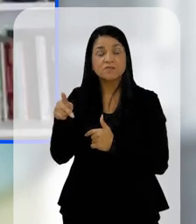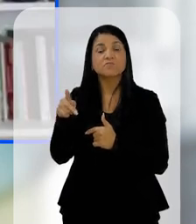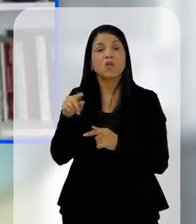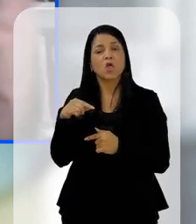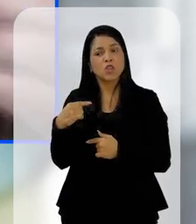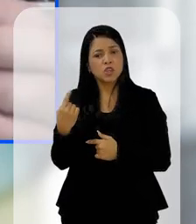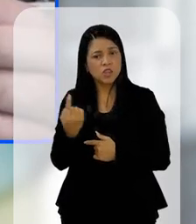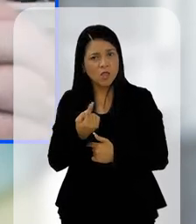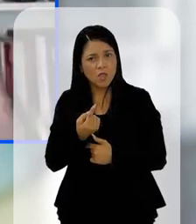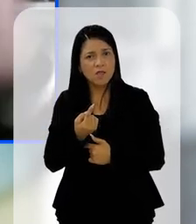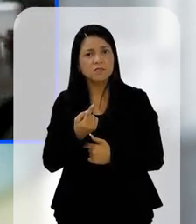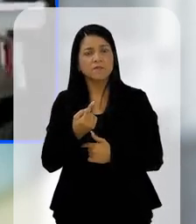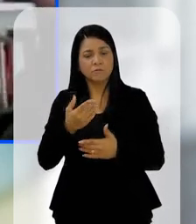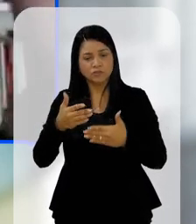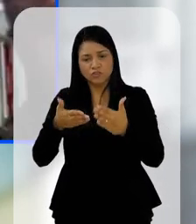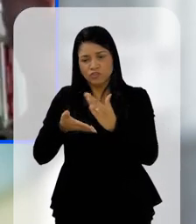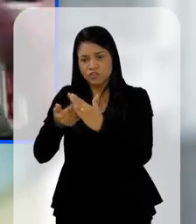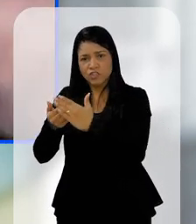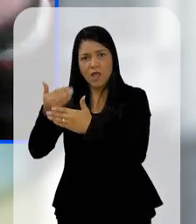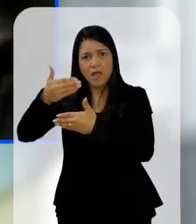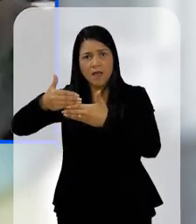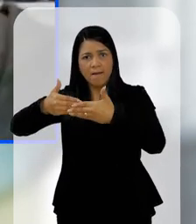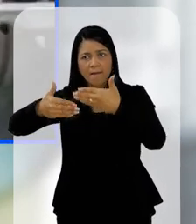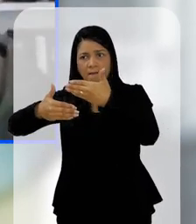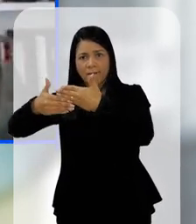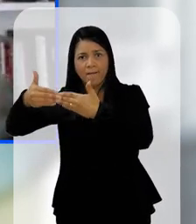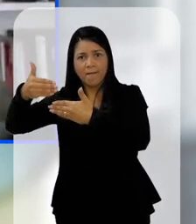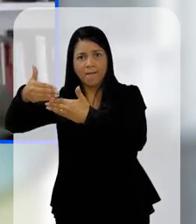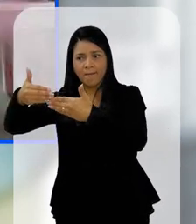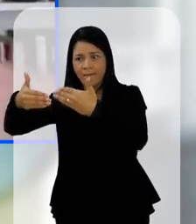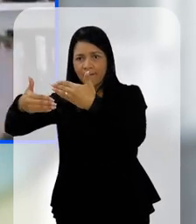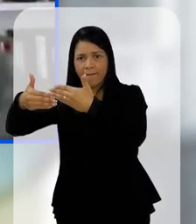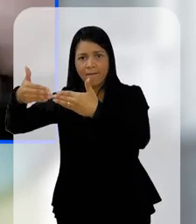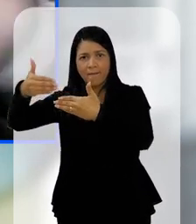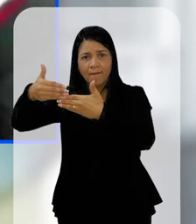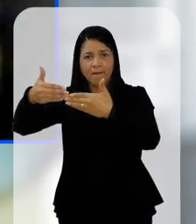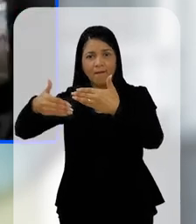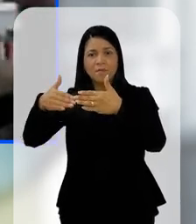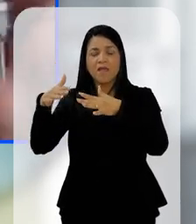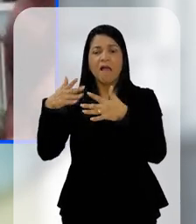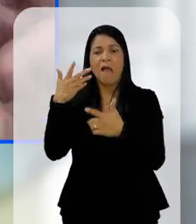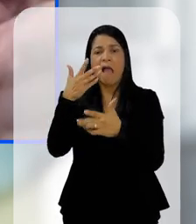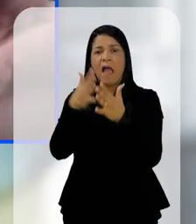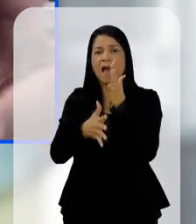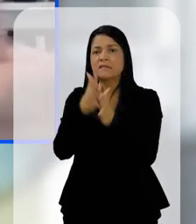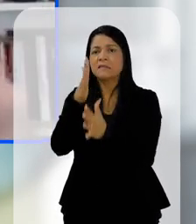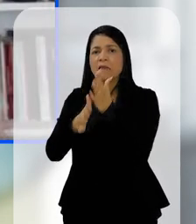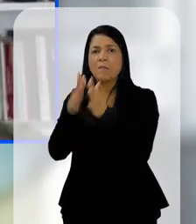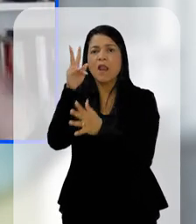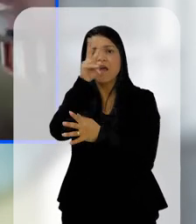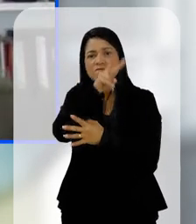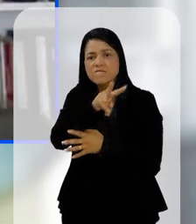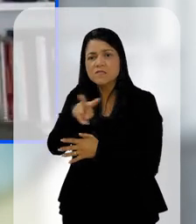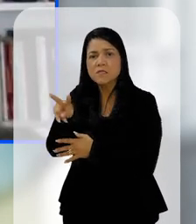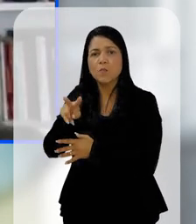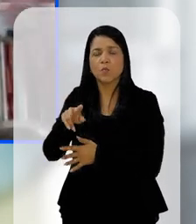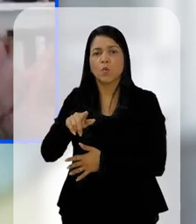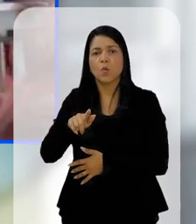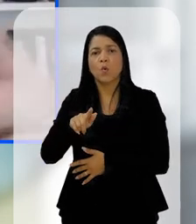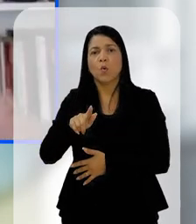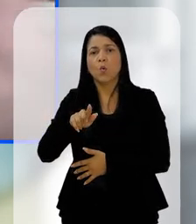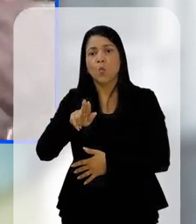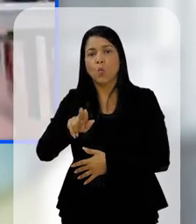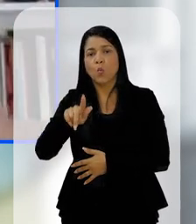que nós vamos retirar este muro, porque o ideal é tirar este muro, que este muro atrapalha a nossa visão para o